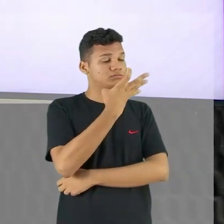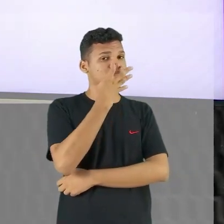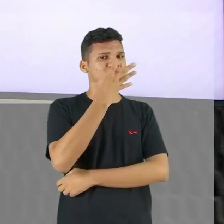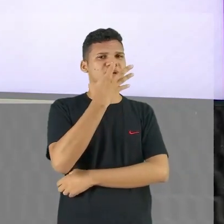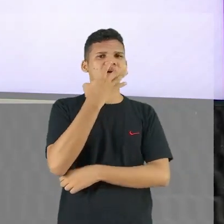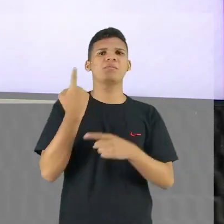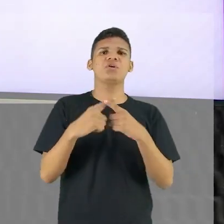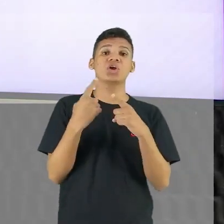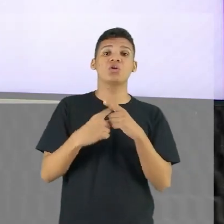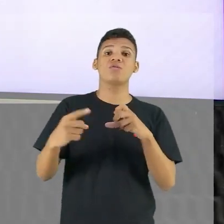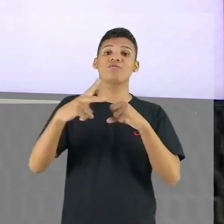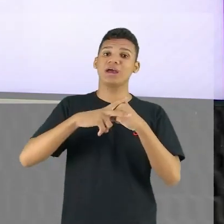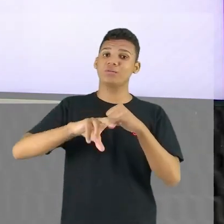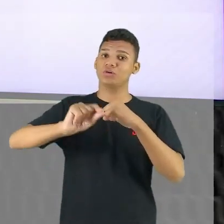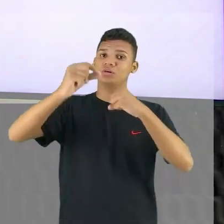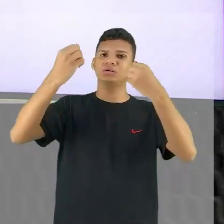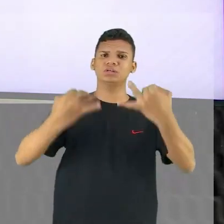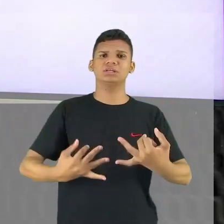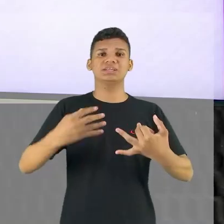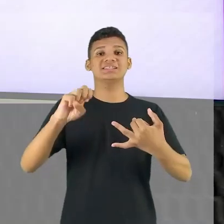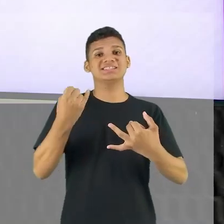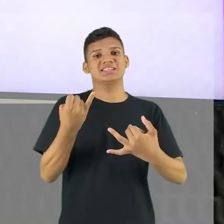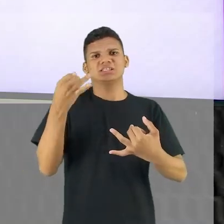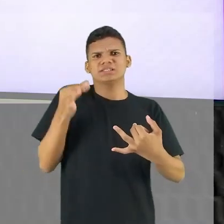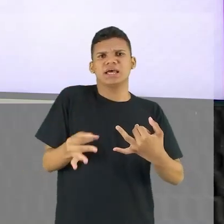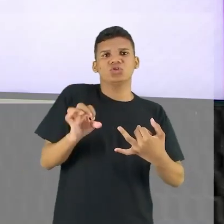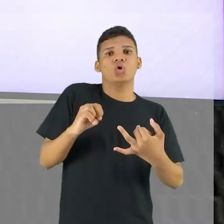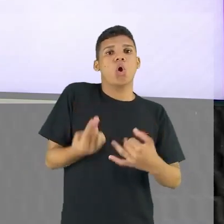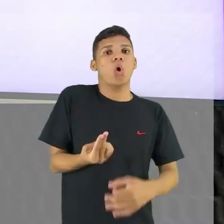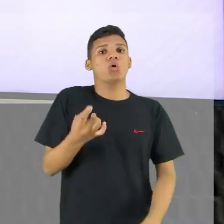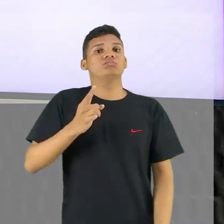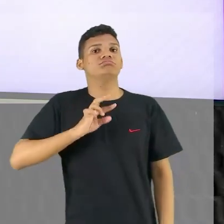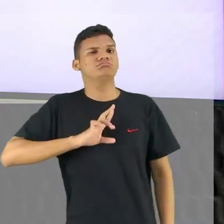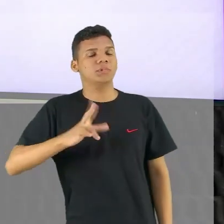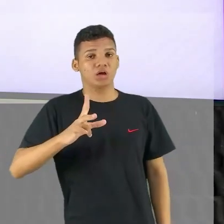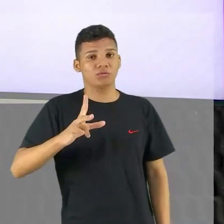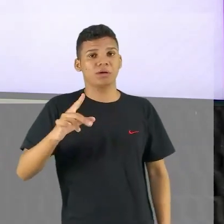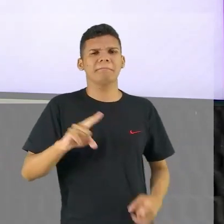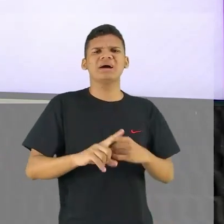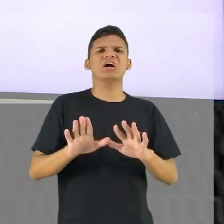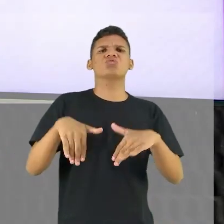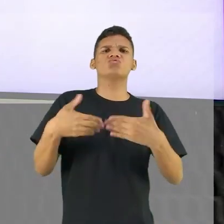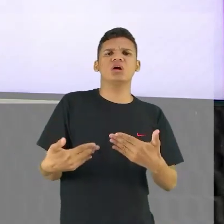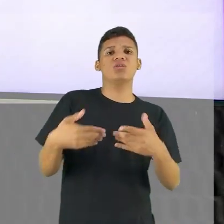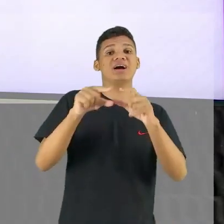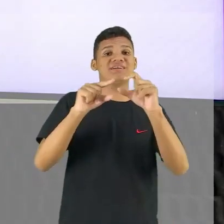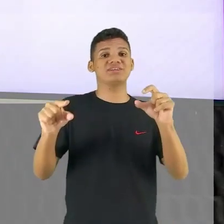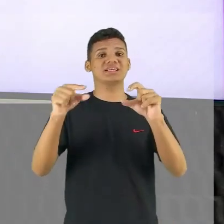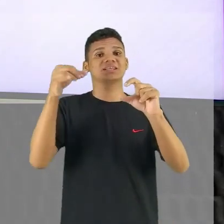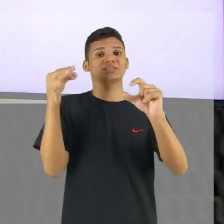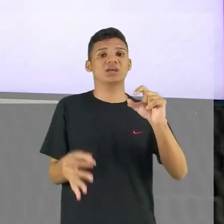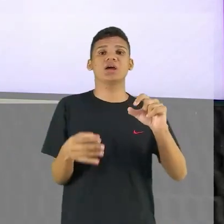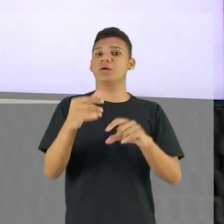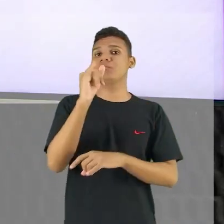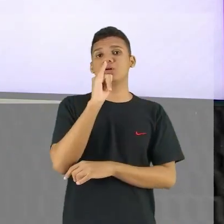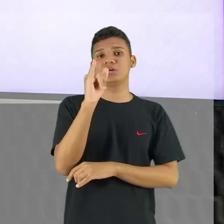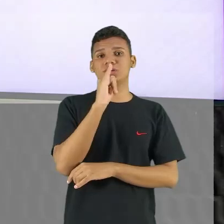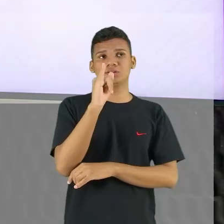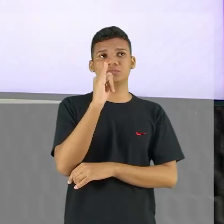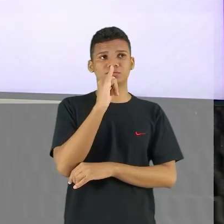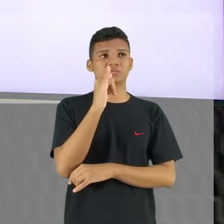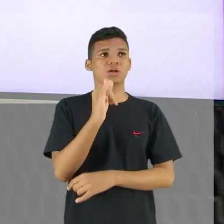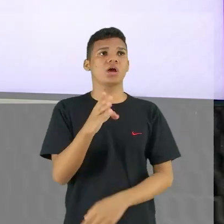que esse verbo está colocado, se ele está correto ou não. Ou qual é a frase que ele está adequado. Por exemplo,